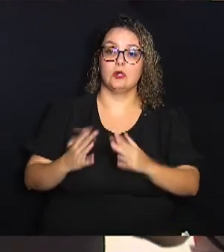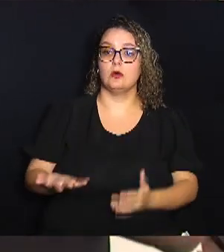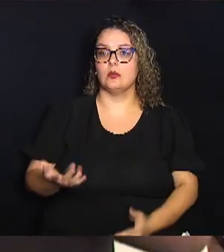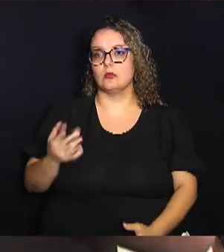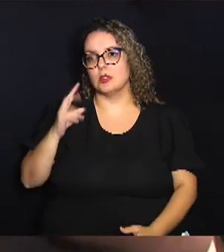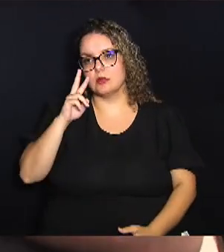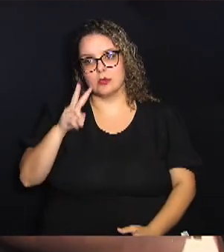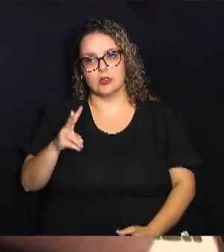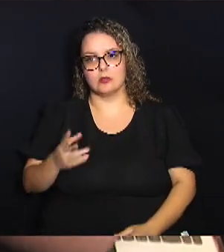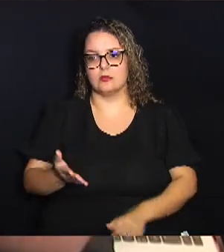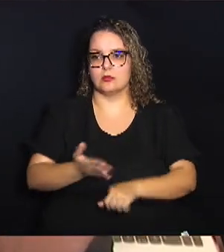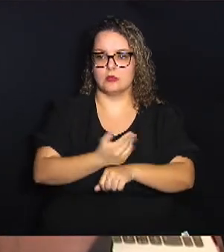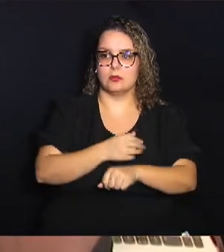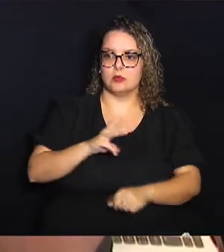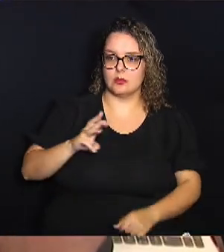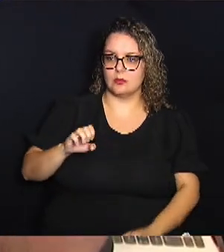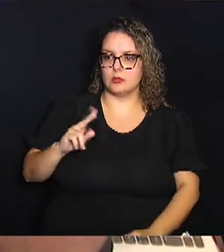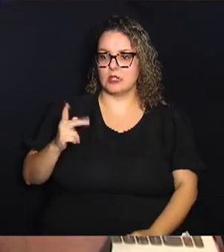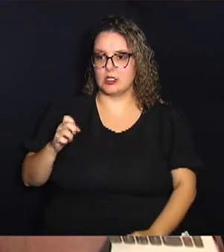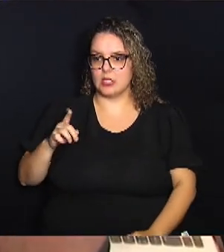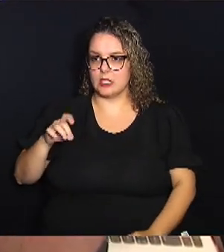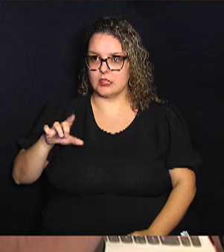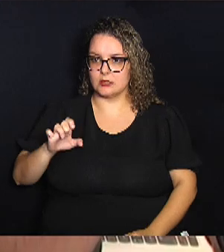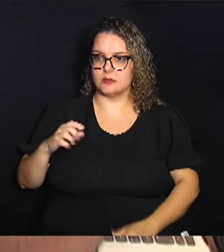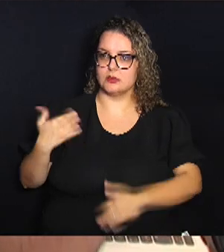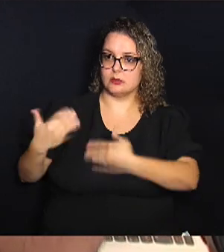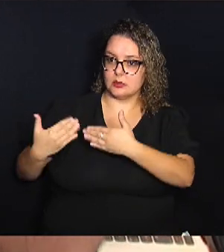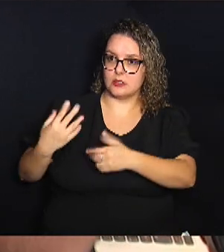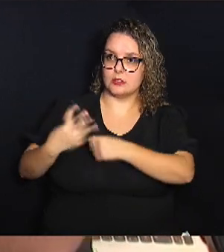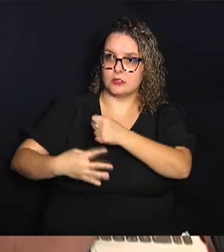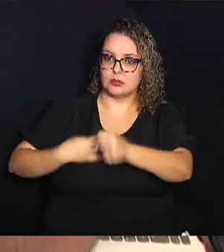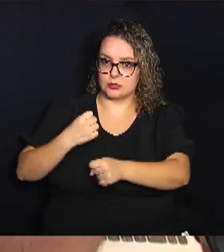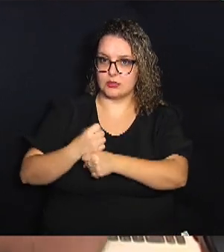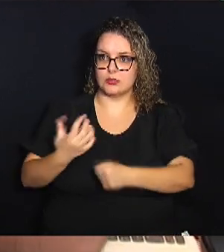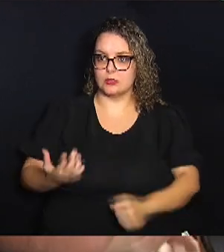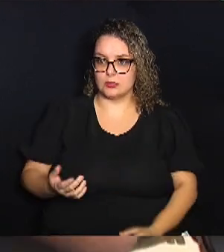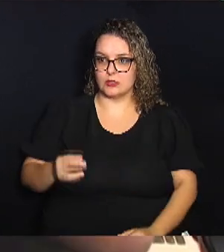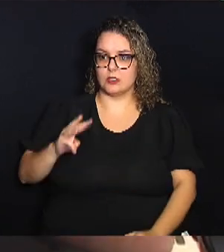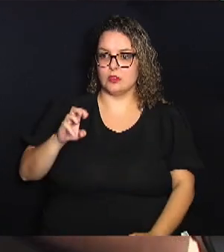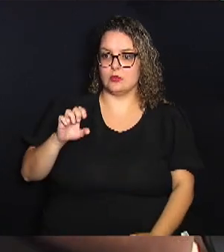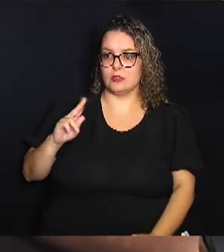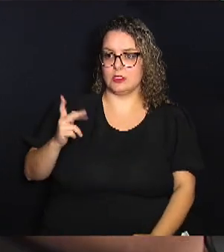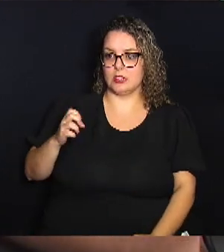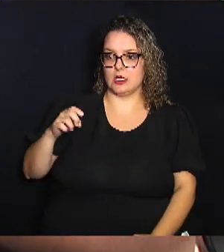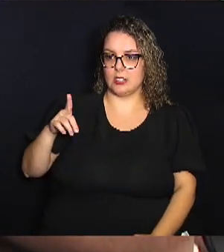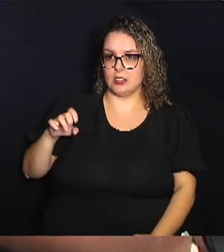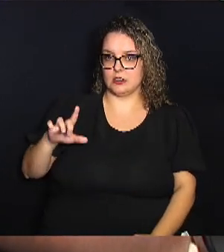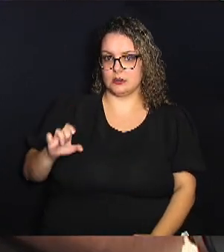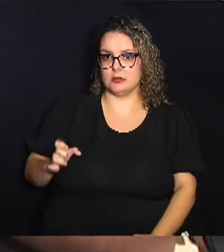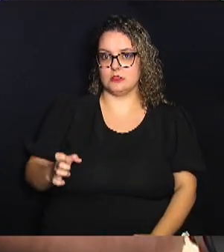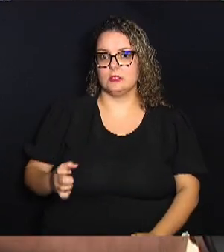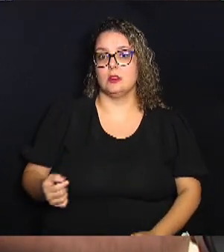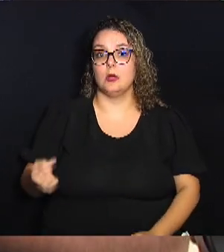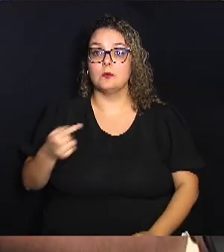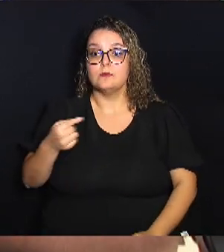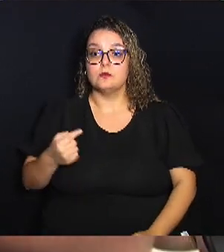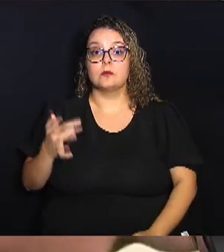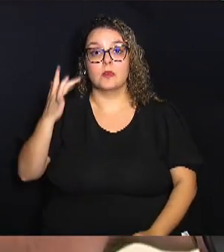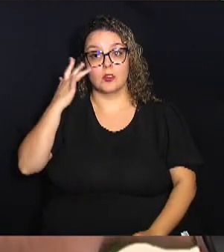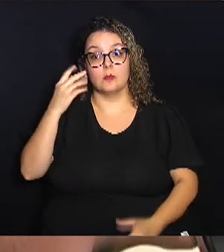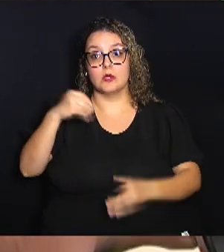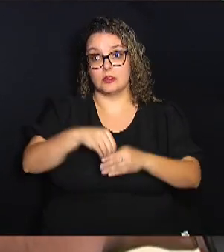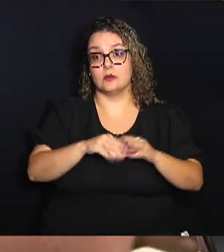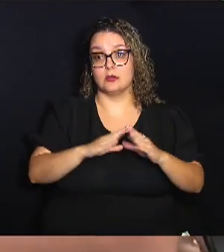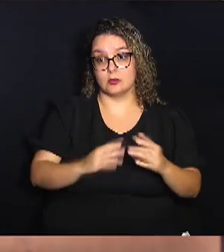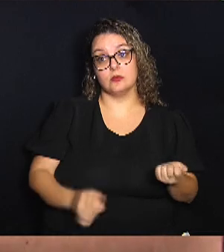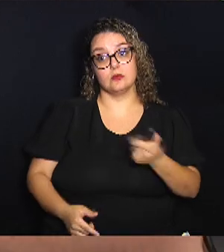também no início da WeHandle e o que se transformou ao longo desses 4 anos que a WeHandle tem, é que antes nós estávamos menos maduros para estar dentro de casa do